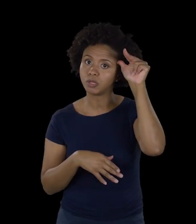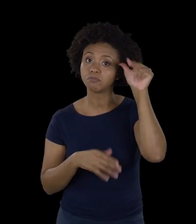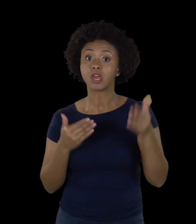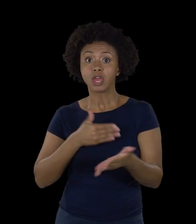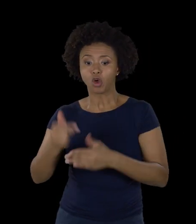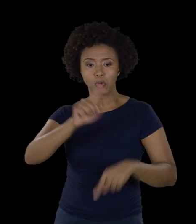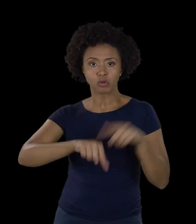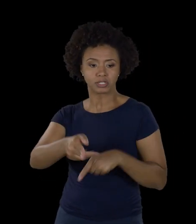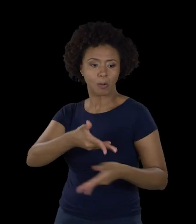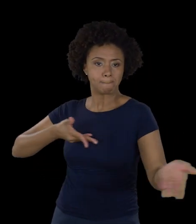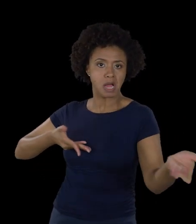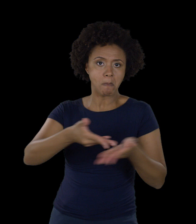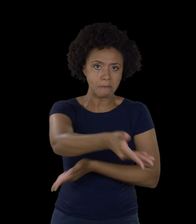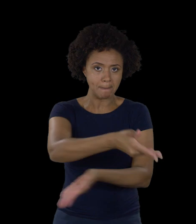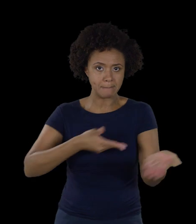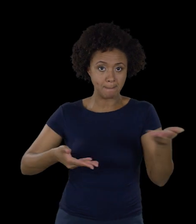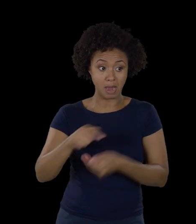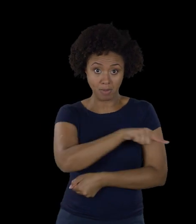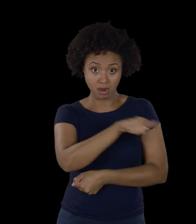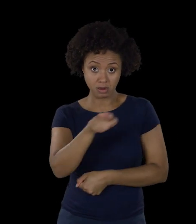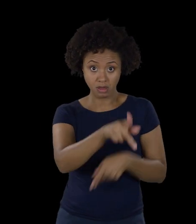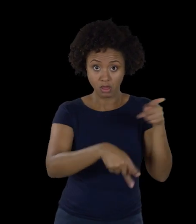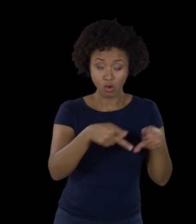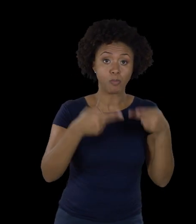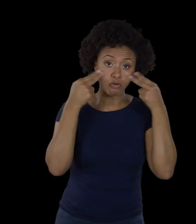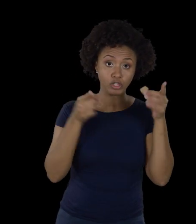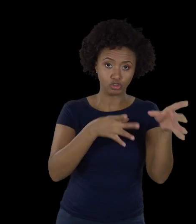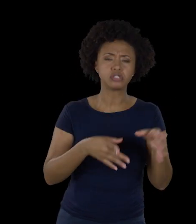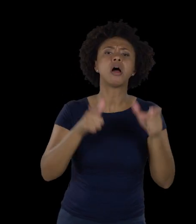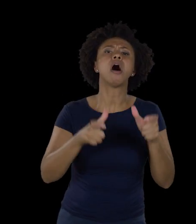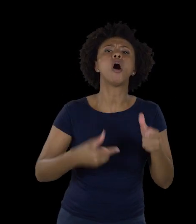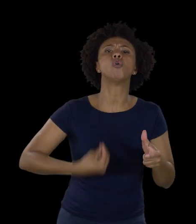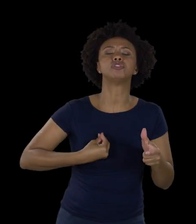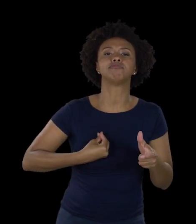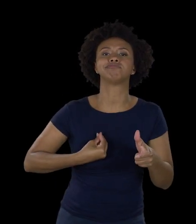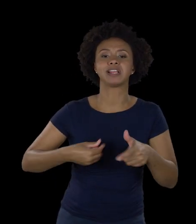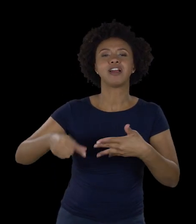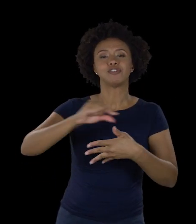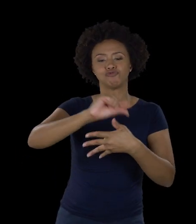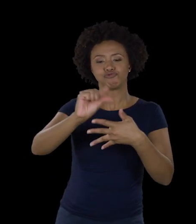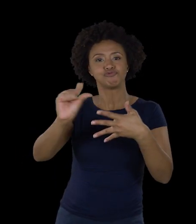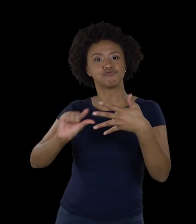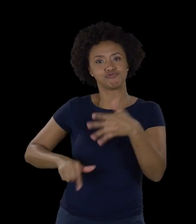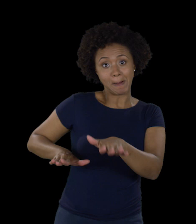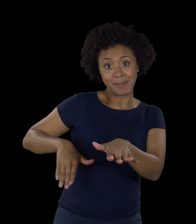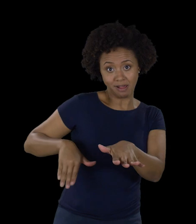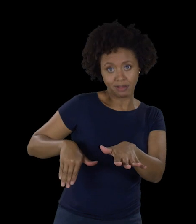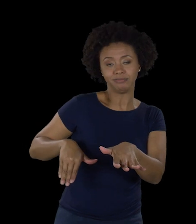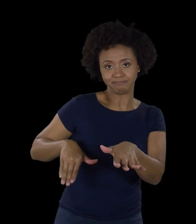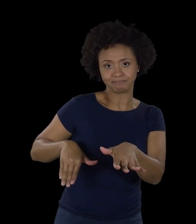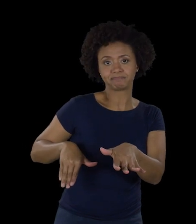povos. Esses indígenas, a maior parte deles ocupando o nosso litoral, ajudaram os europeus em várias atividades,